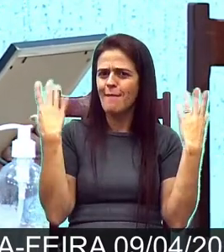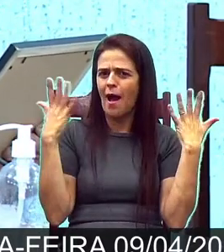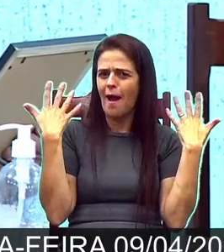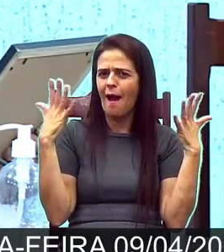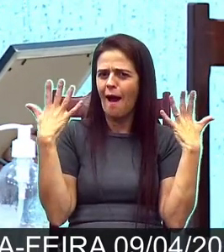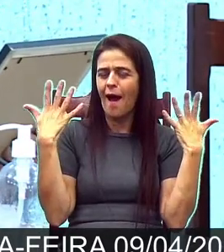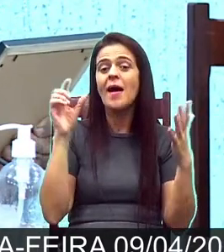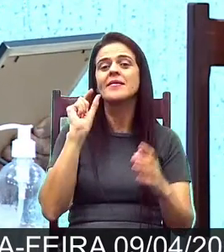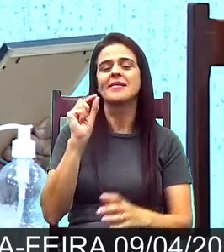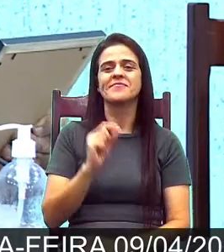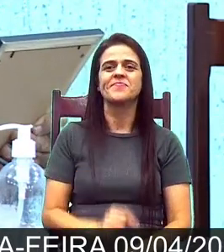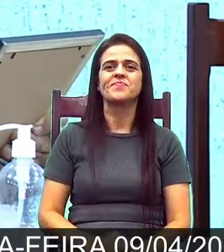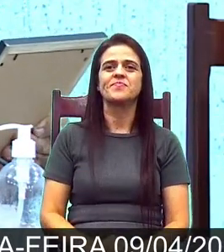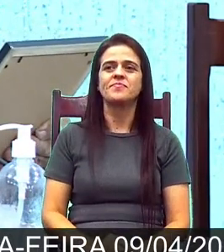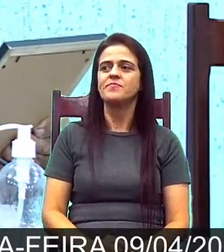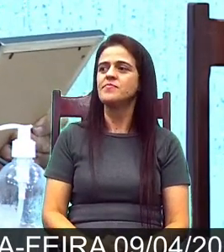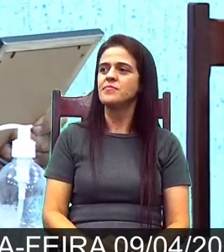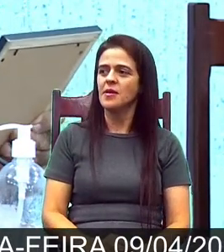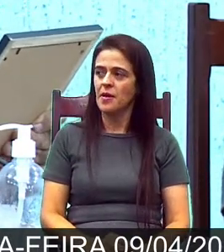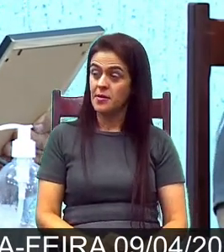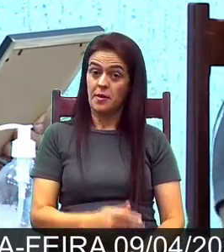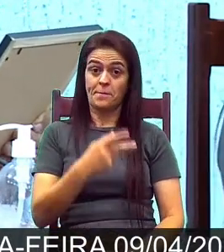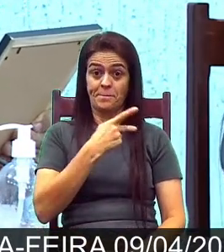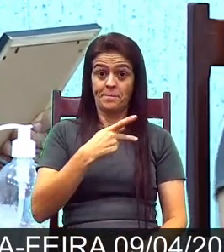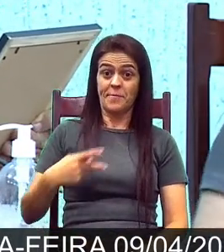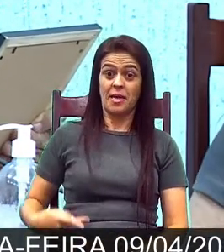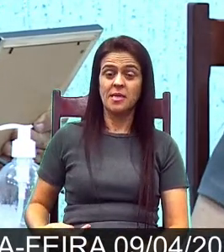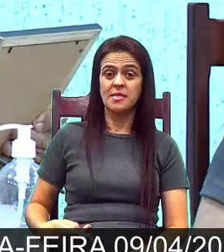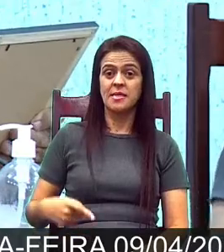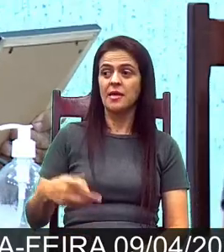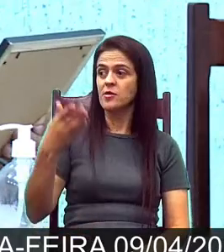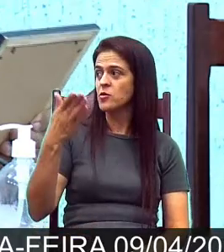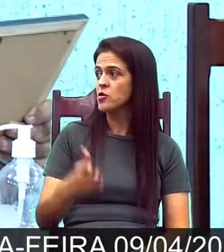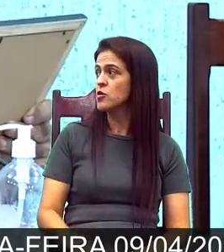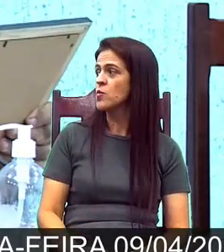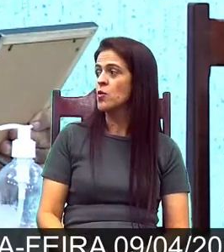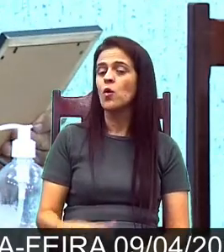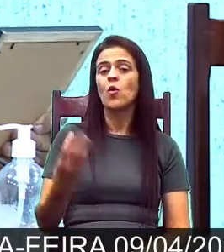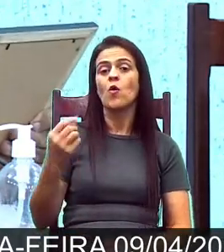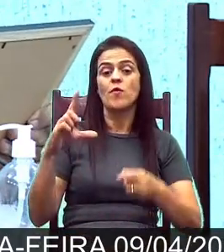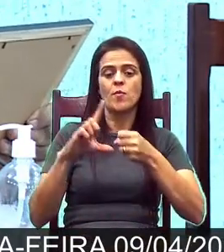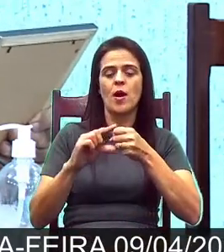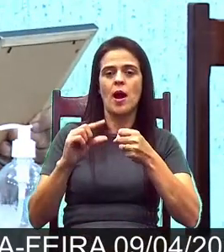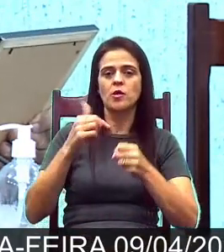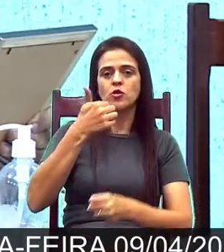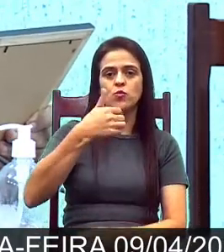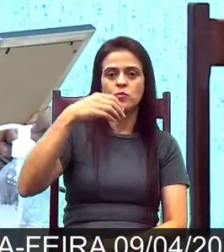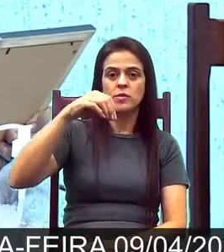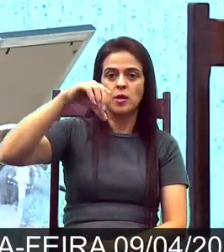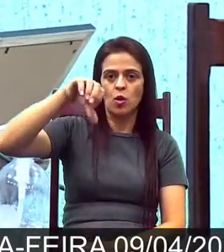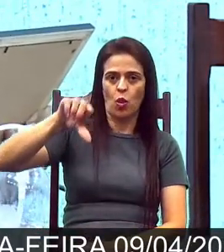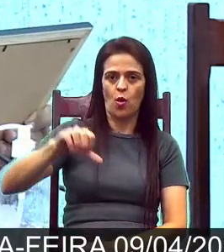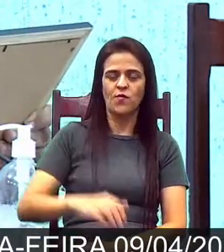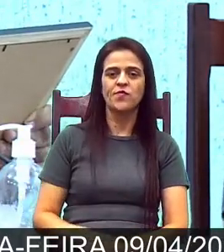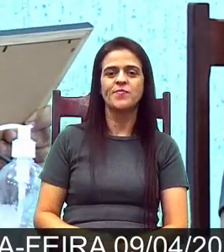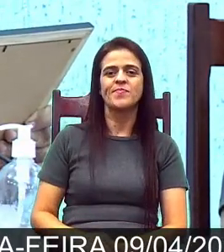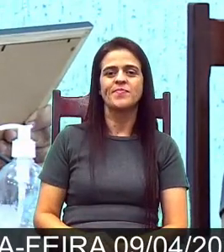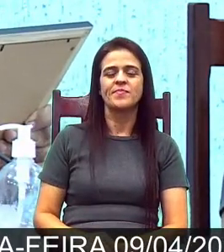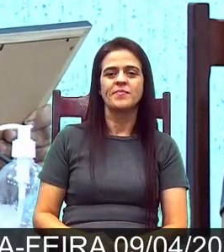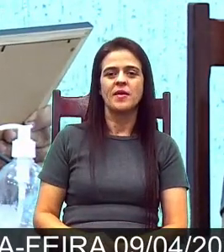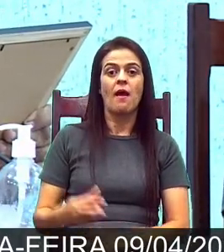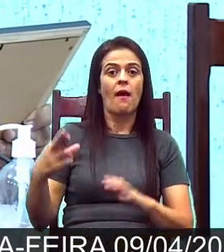aplauso. Senhor presidente, apresenta a vossa excelência, nos termos do artigo 109